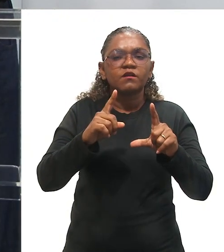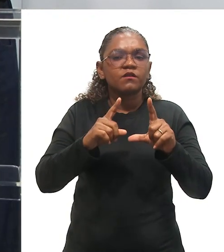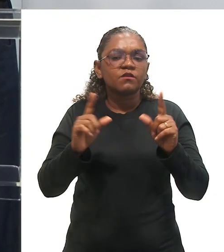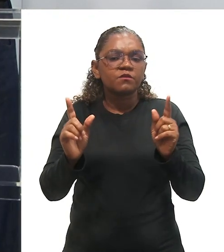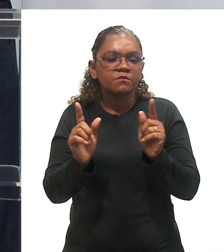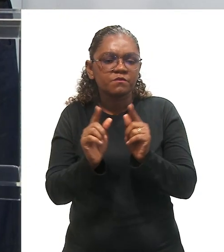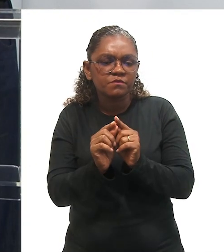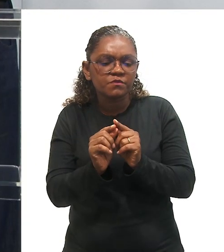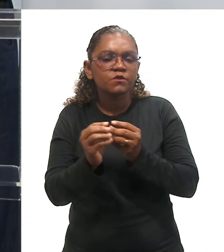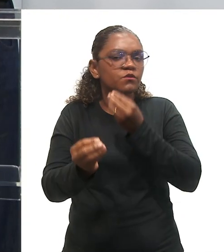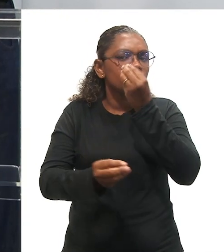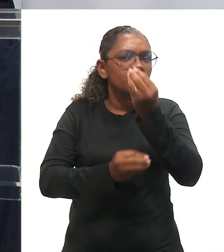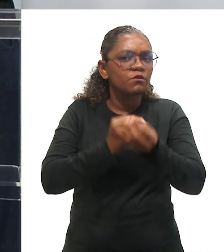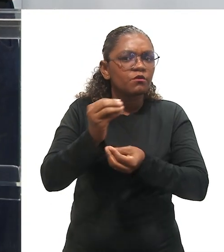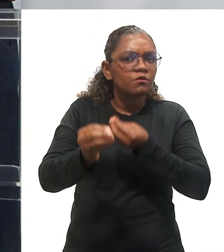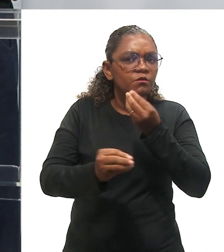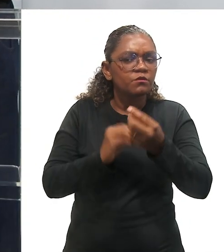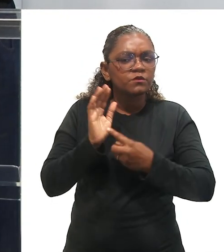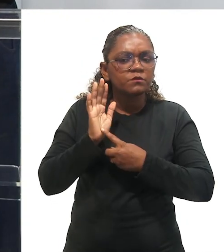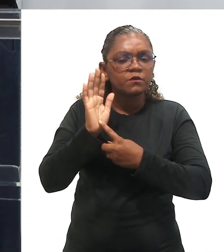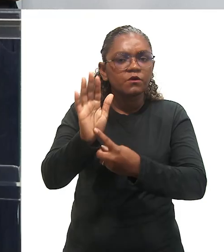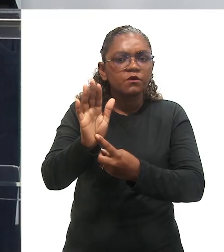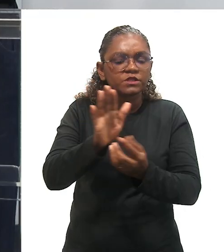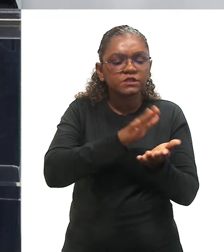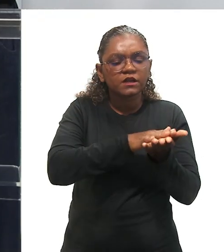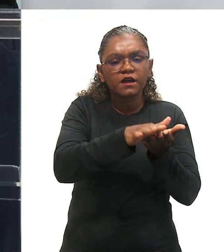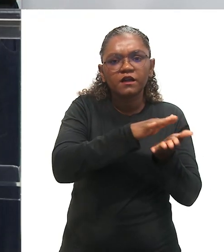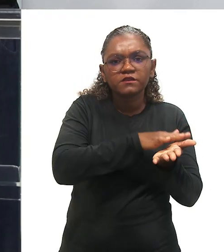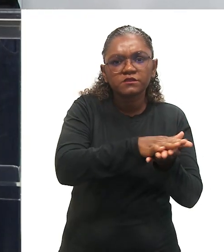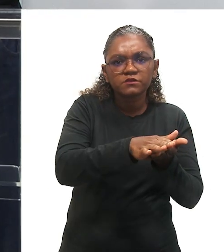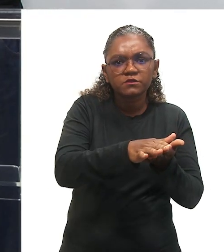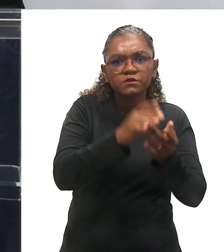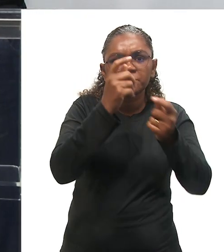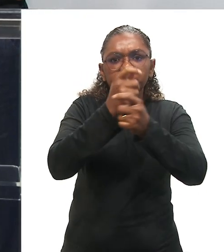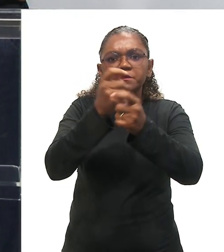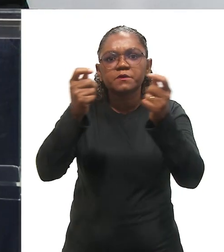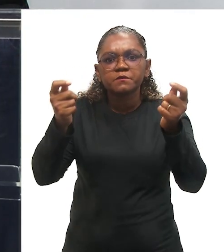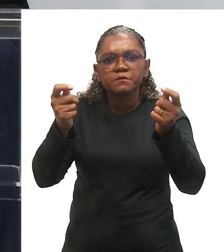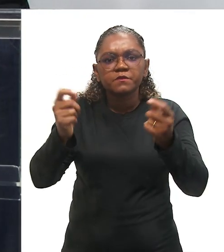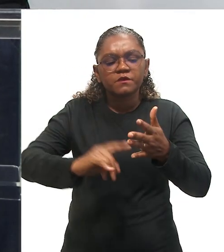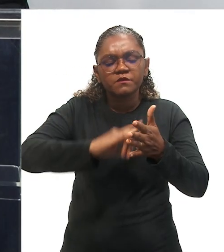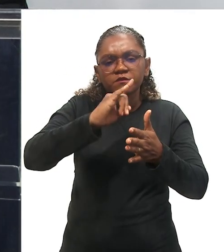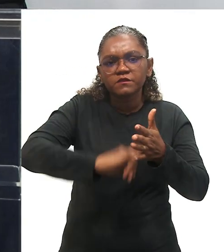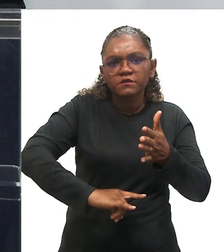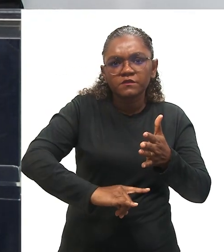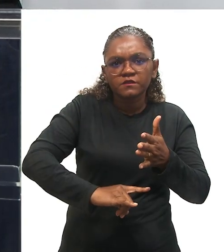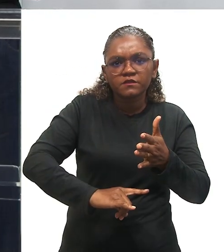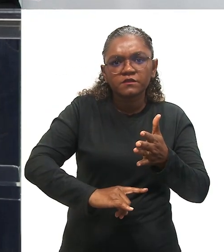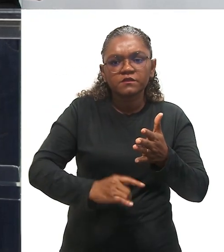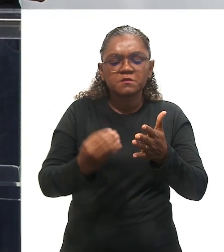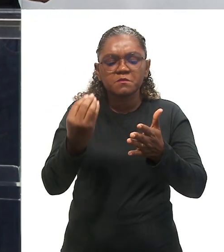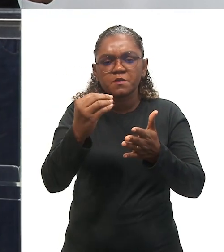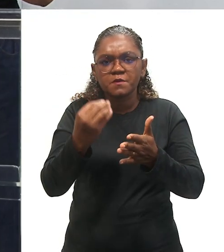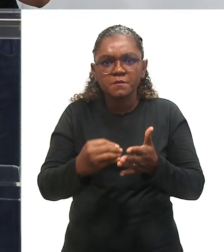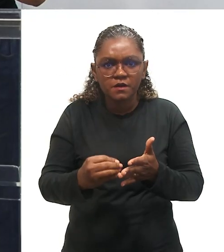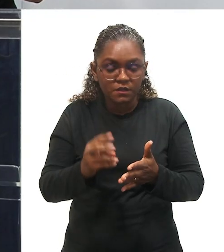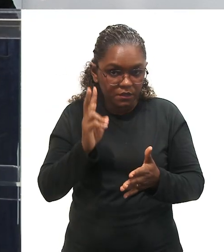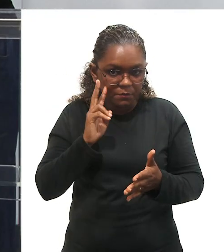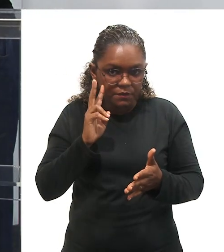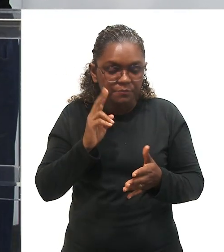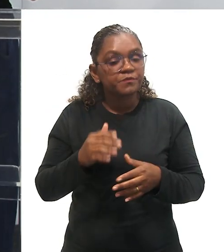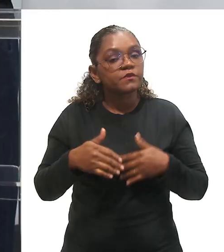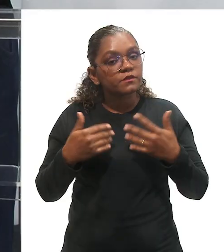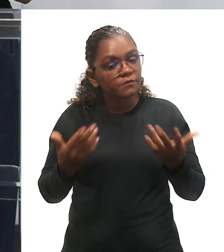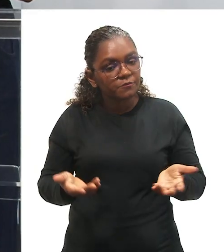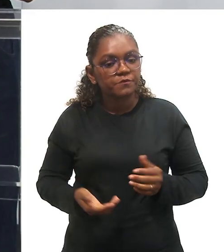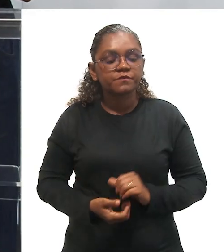demonstra o gasto, as receitas, a despesa, o que foi adquirido, o patrimônio? Então, agora é o momento que eu